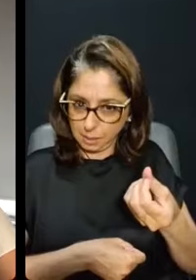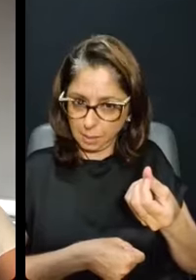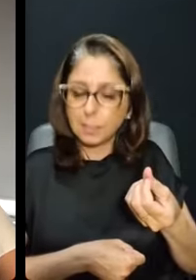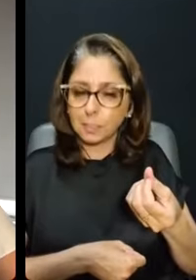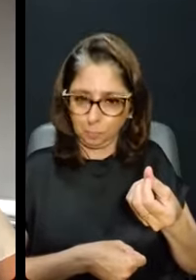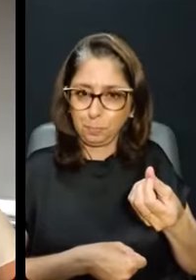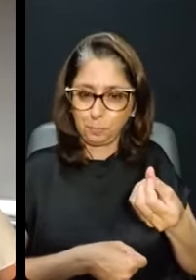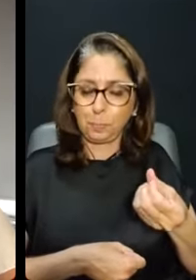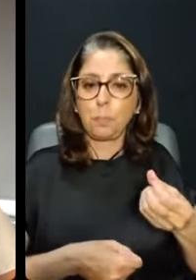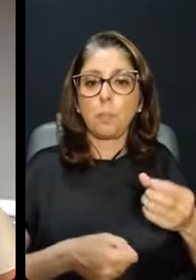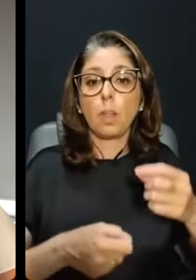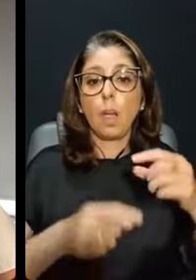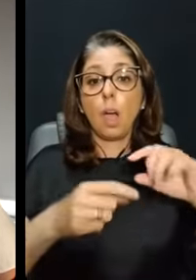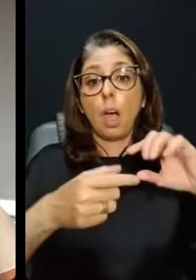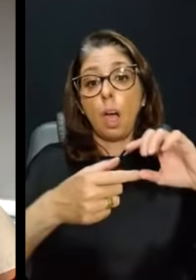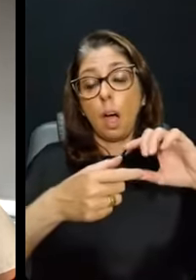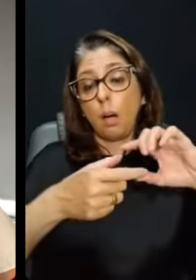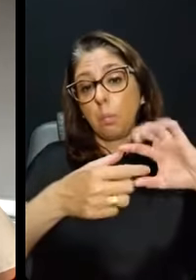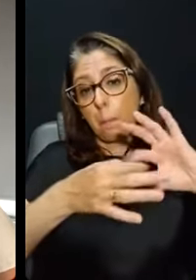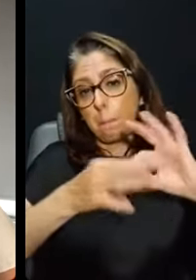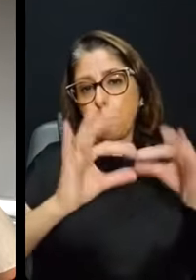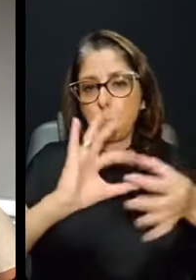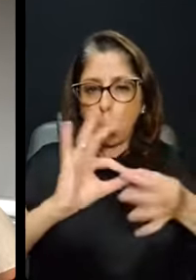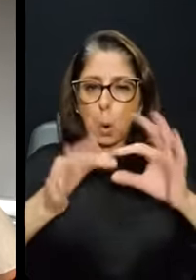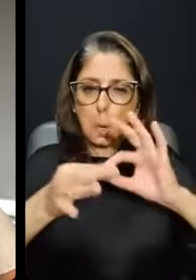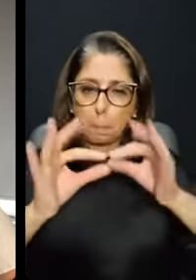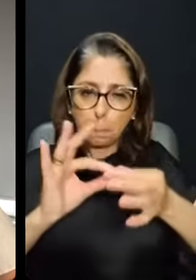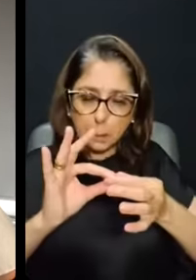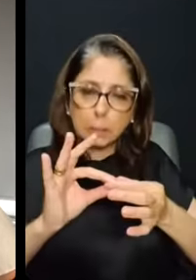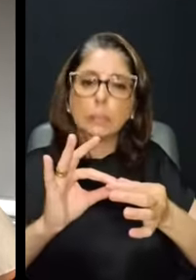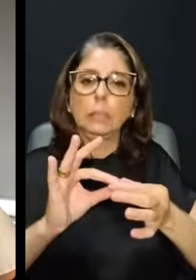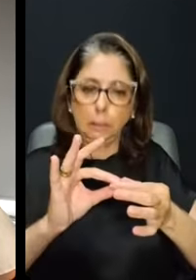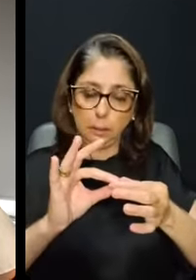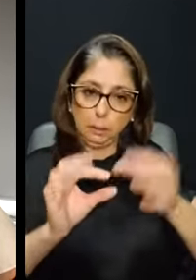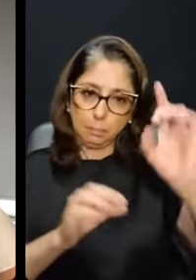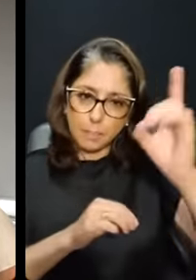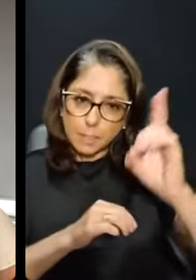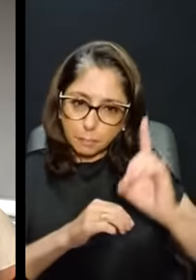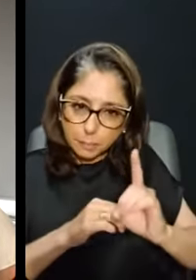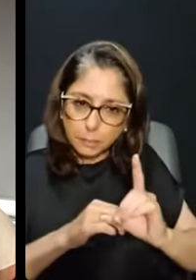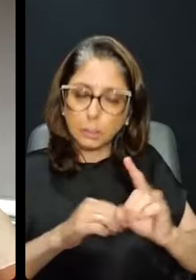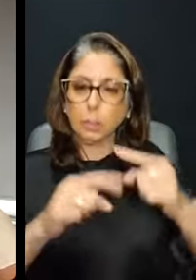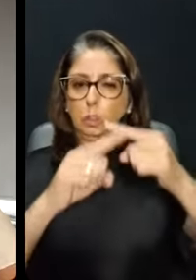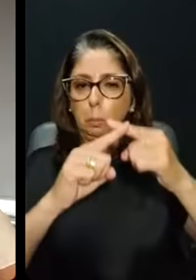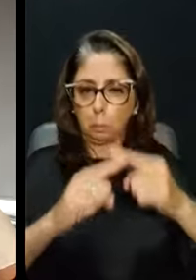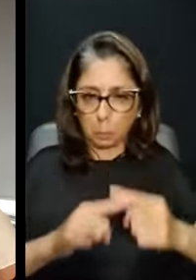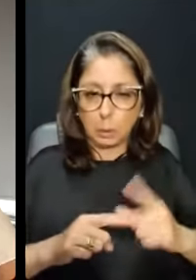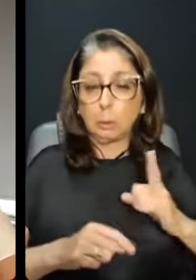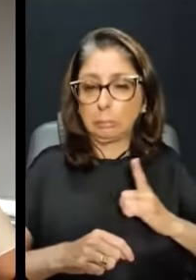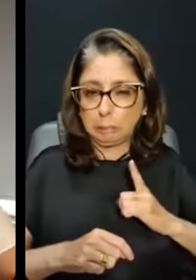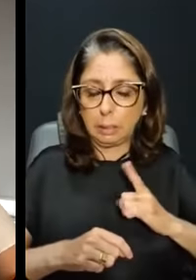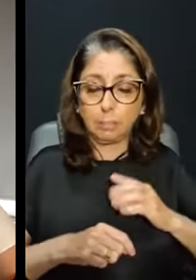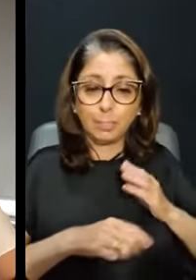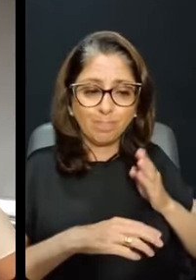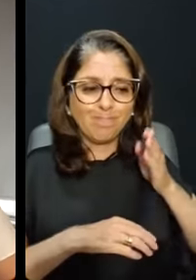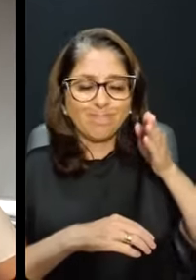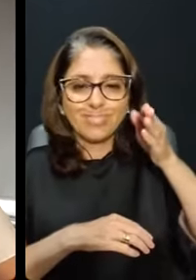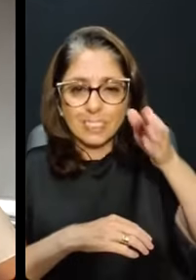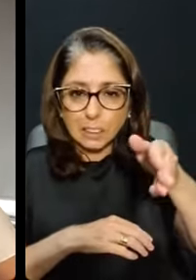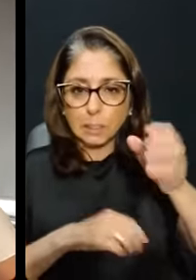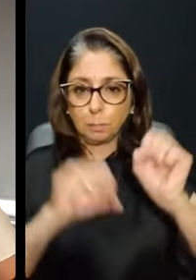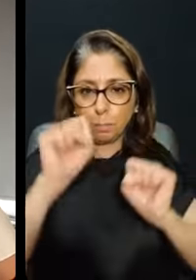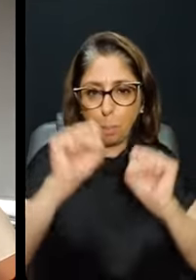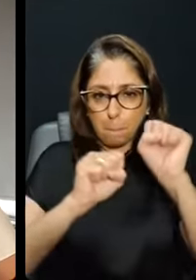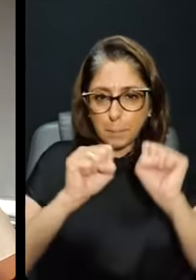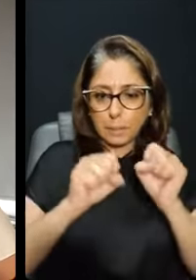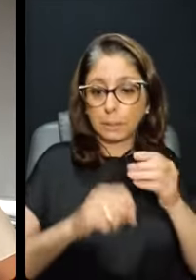sensibilização para os projetos, para a empresa, para o canteiro de obras, porque, dado a grandiosidade e